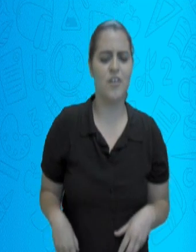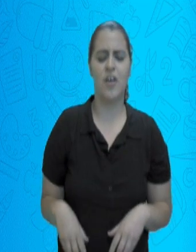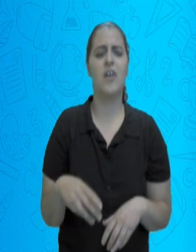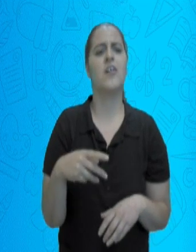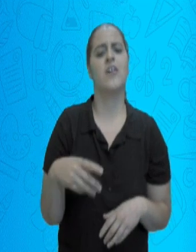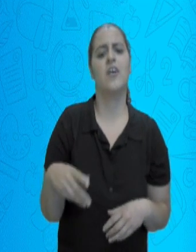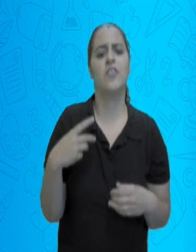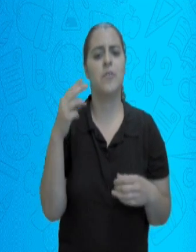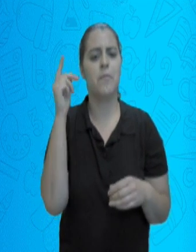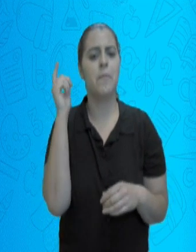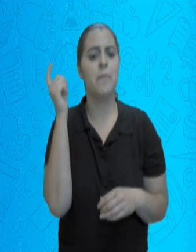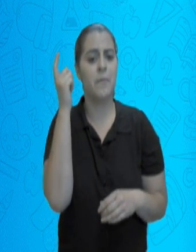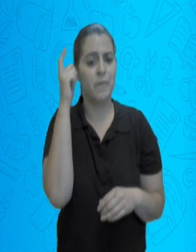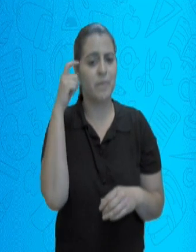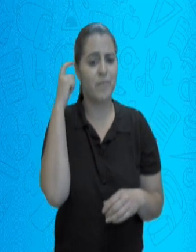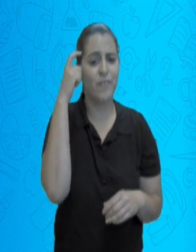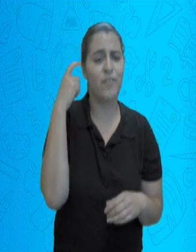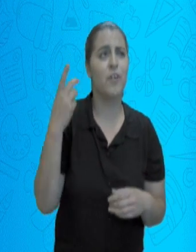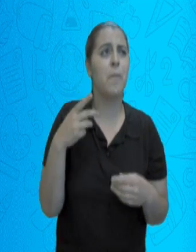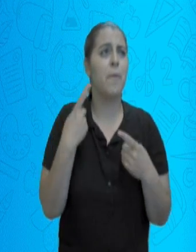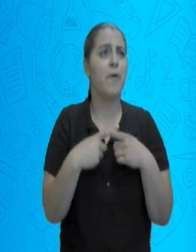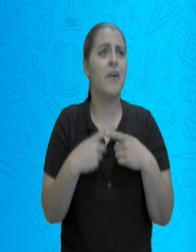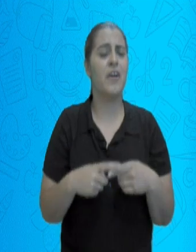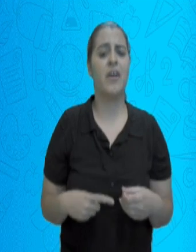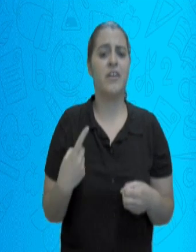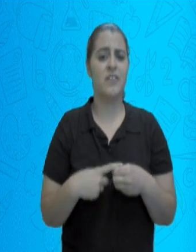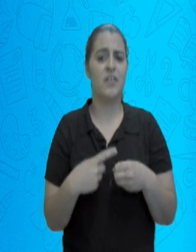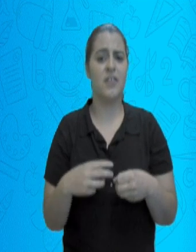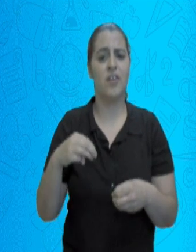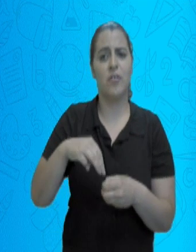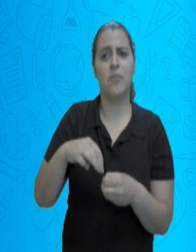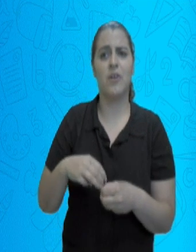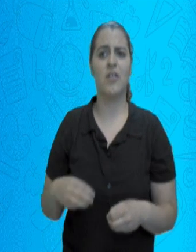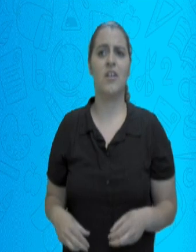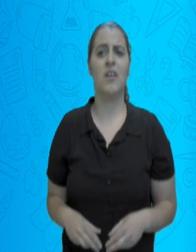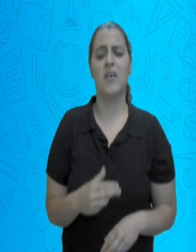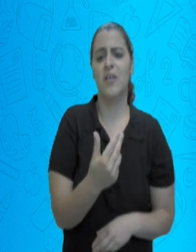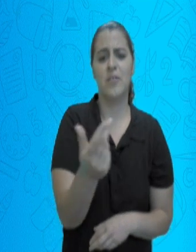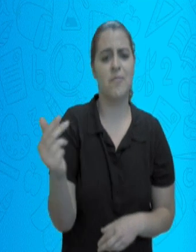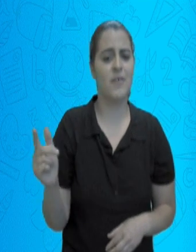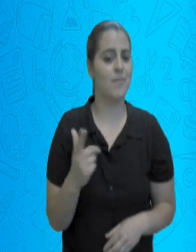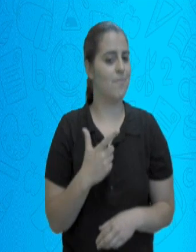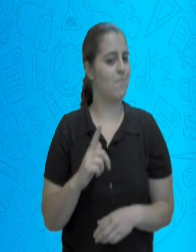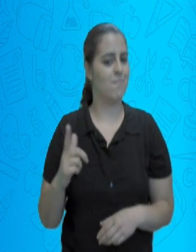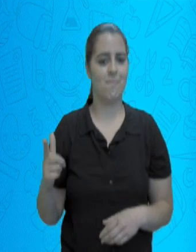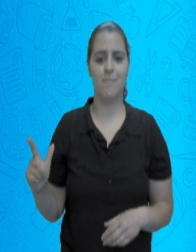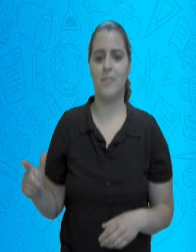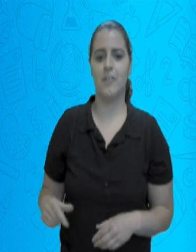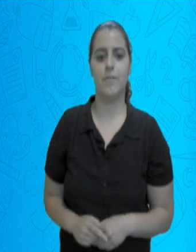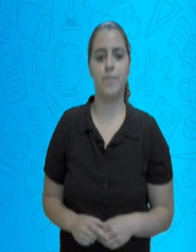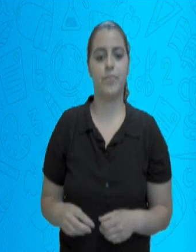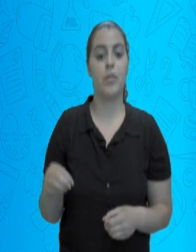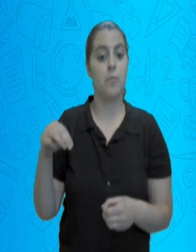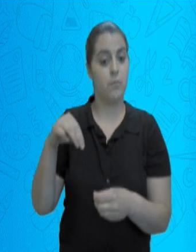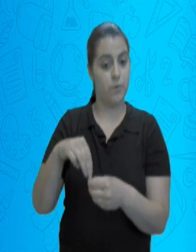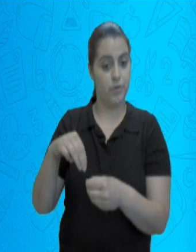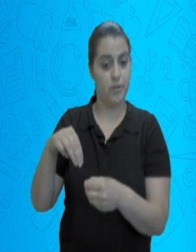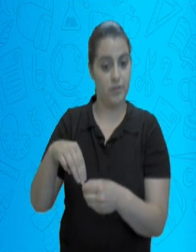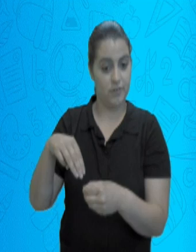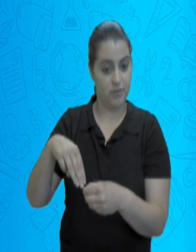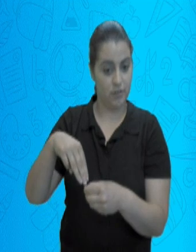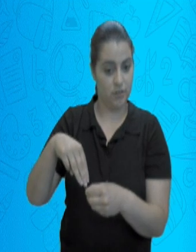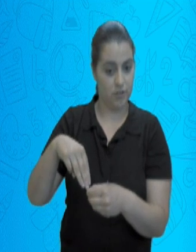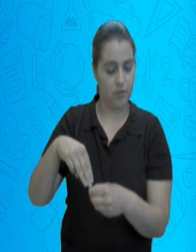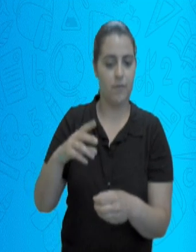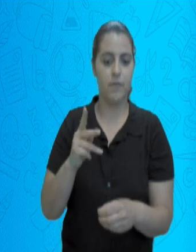cidade e município têm o mesmo significado e não tem. A gente vai ver a diferença agora. Por município, vamos